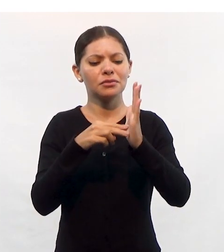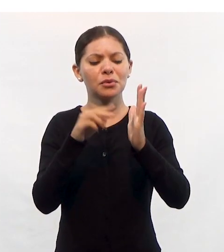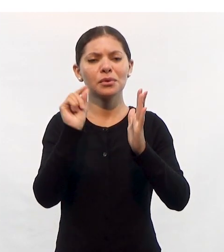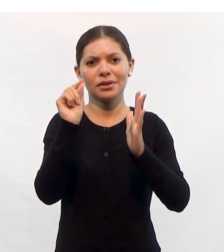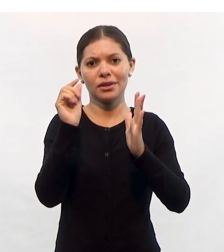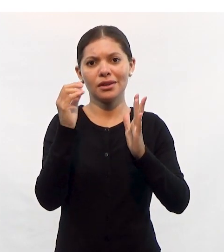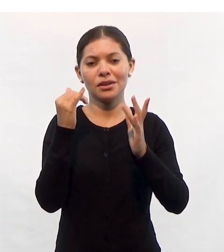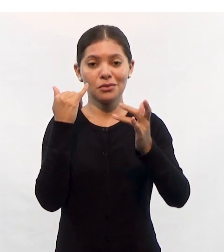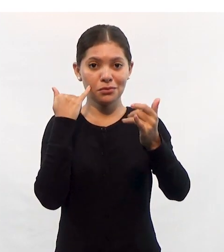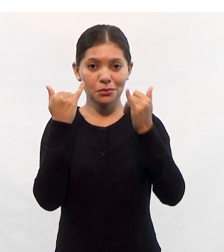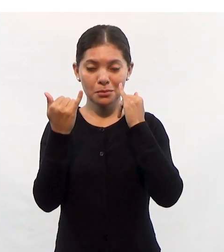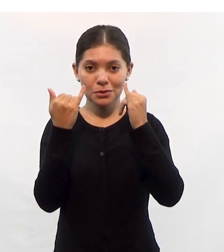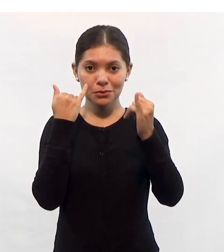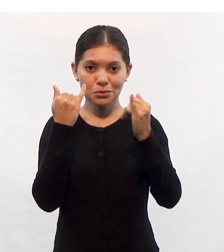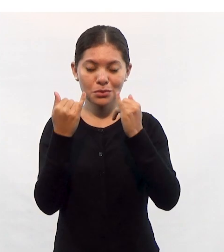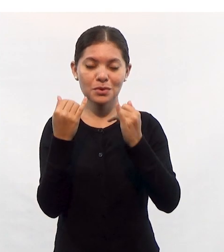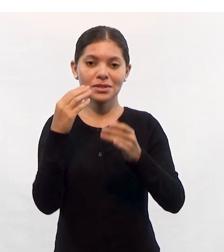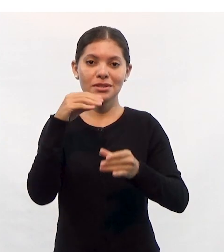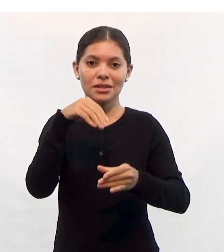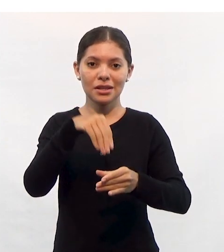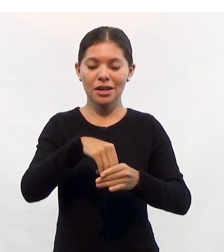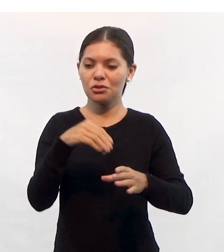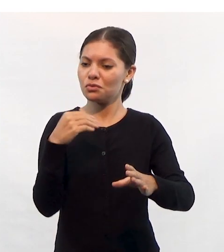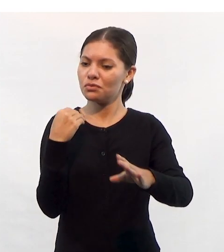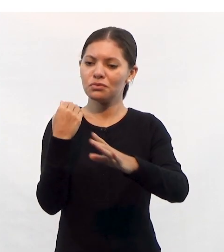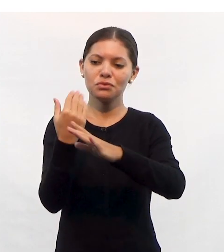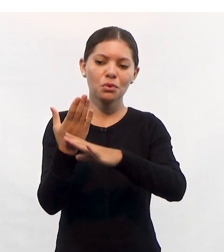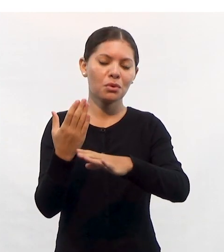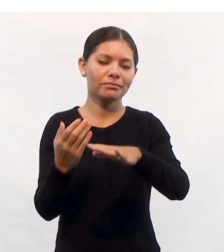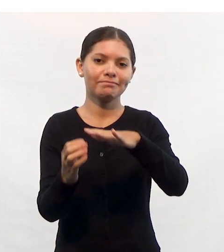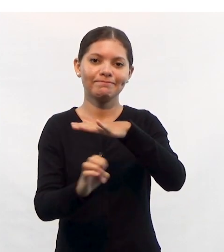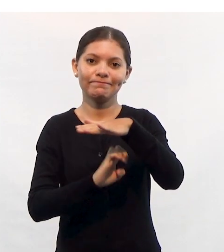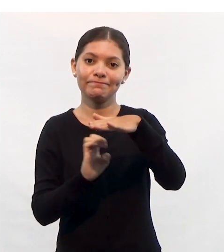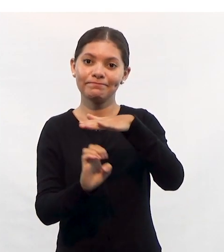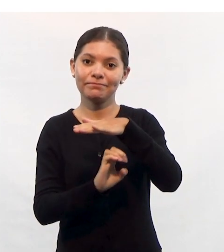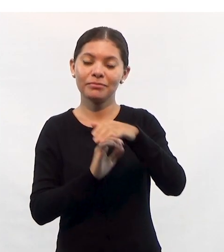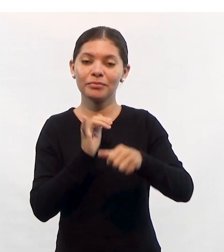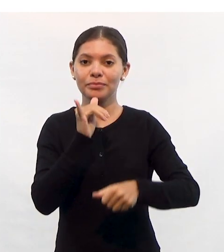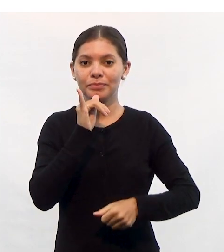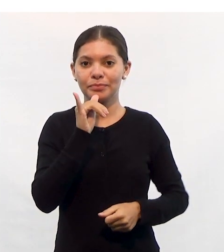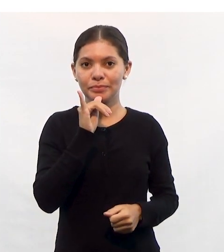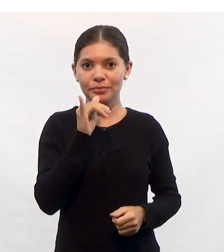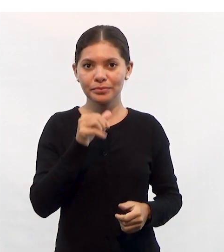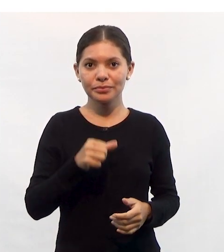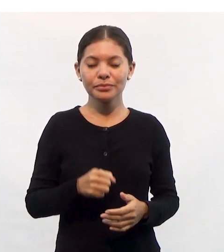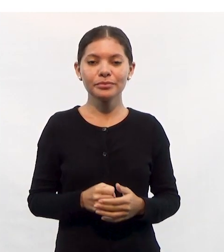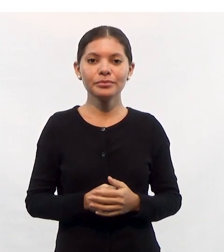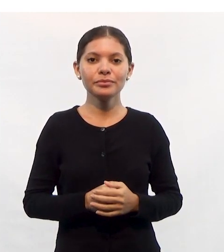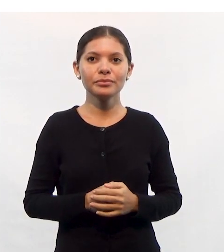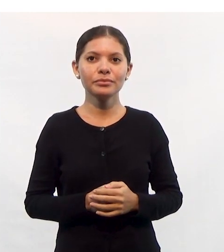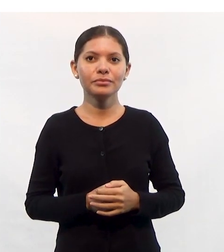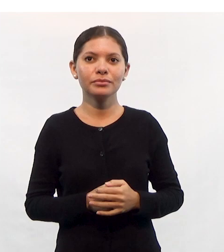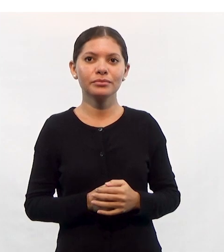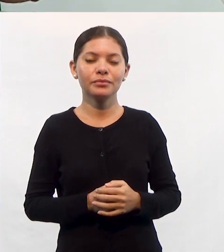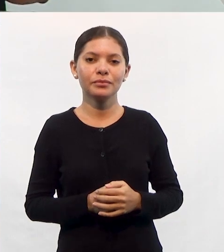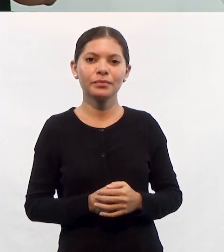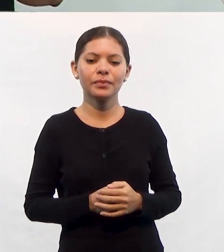a informações que nós temos dentro da empresa fora da empresa por exemplo